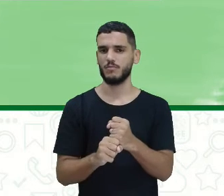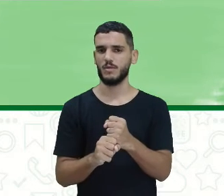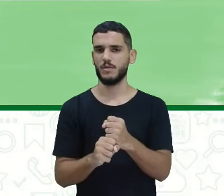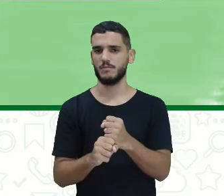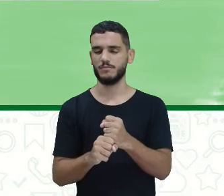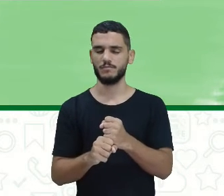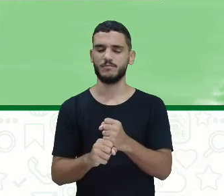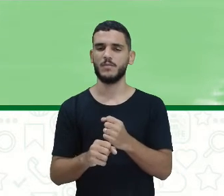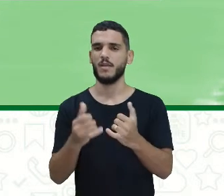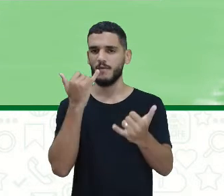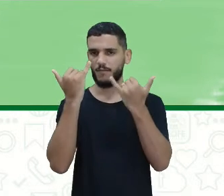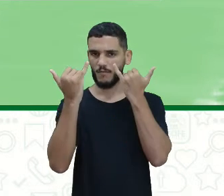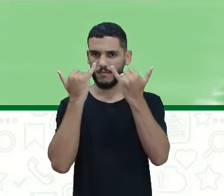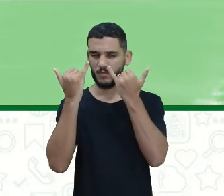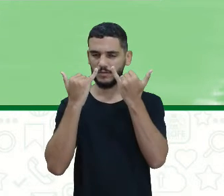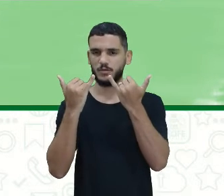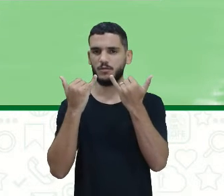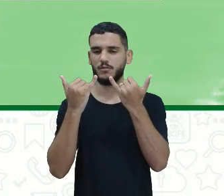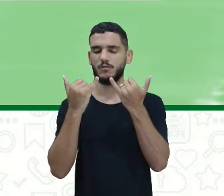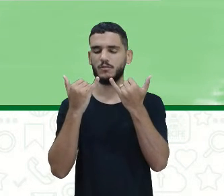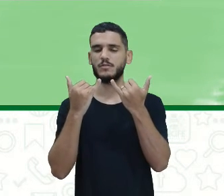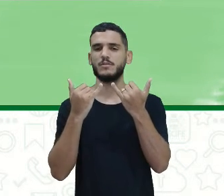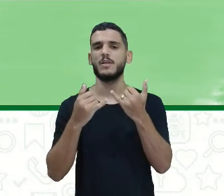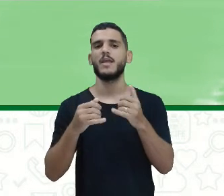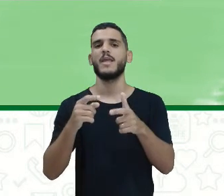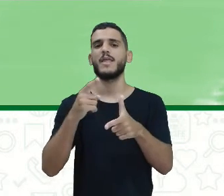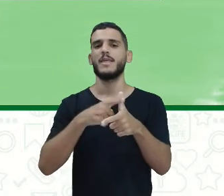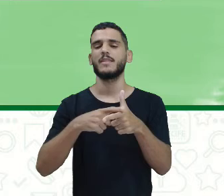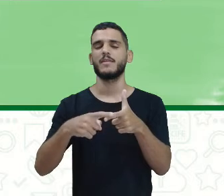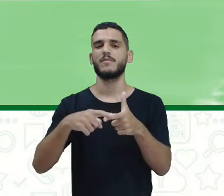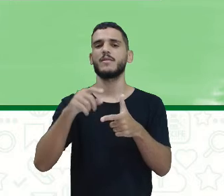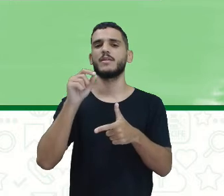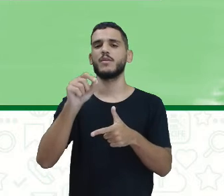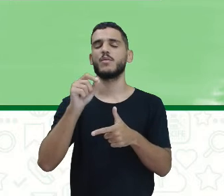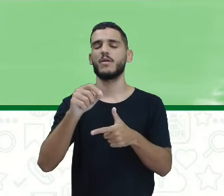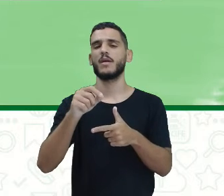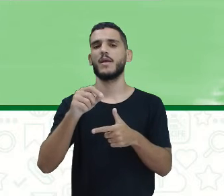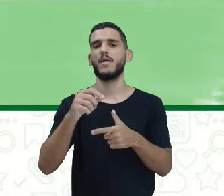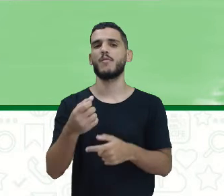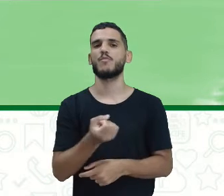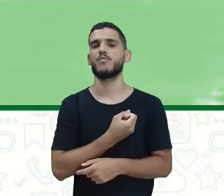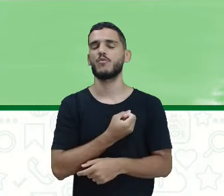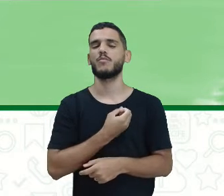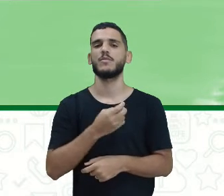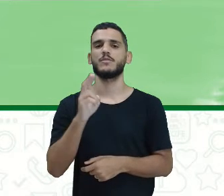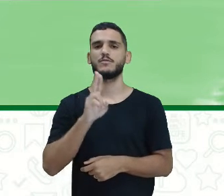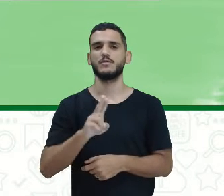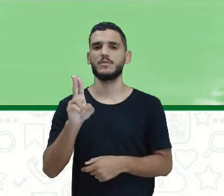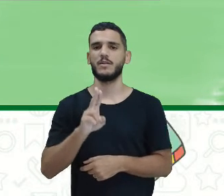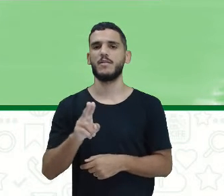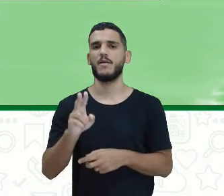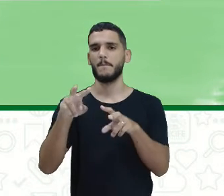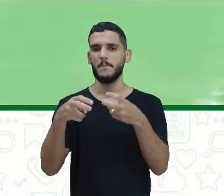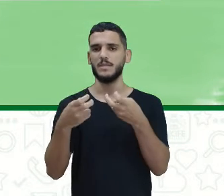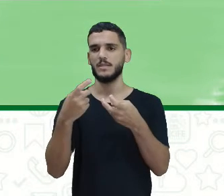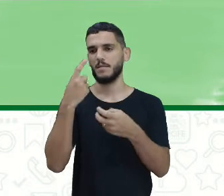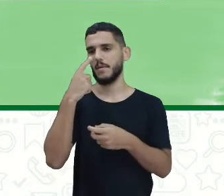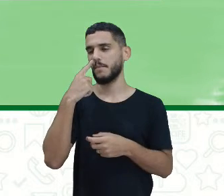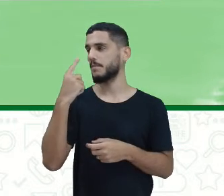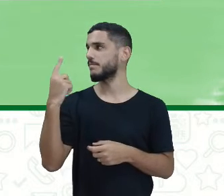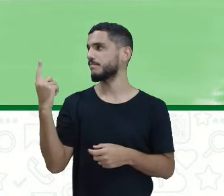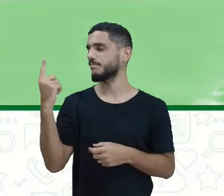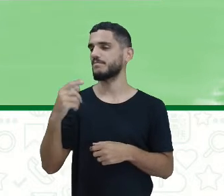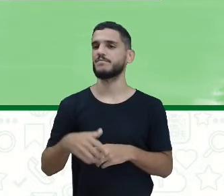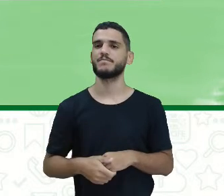os dados e divide pela quantidade de números que você usou. Vê só, isso é a